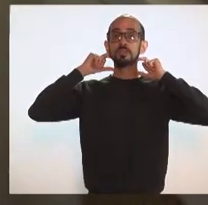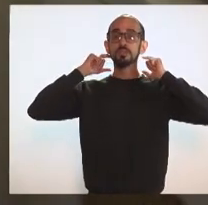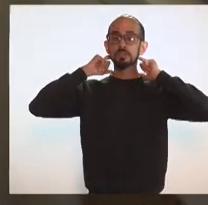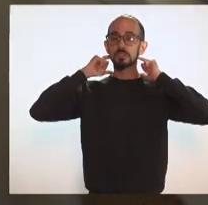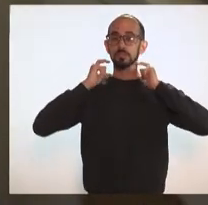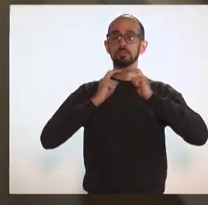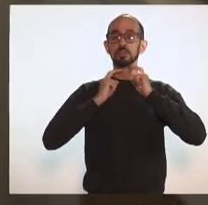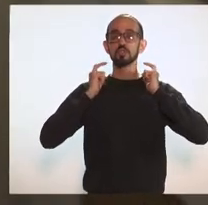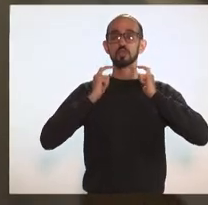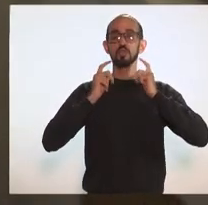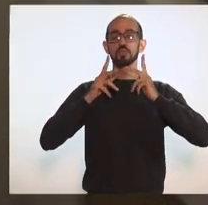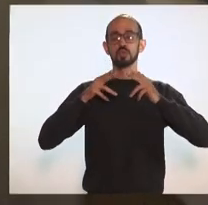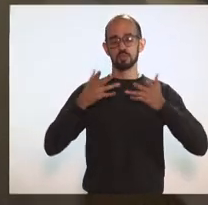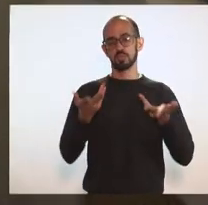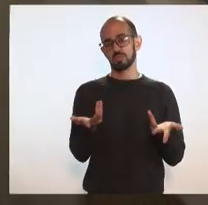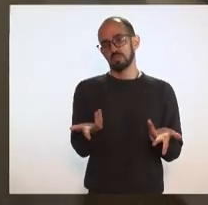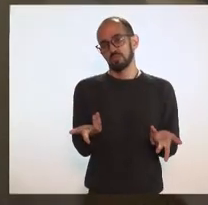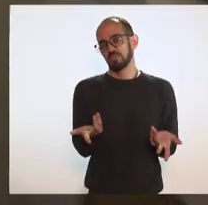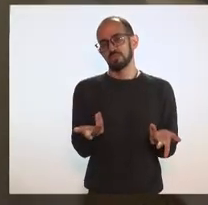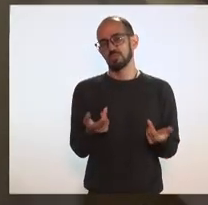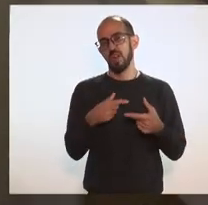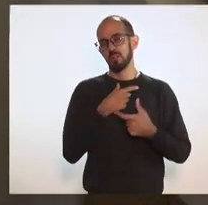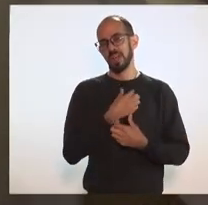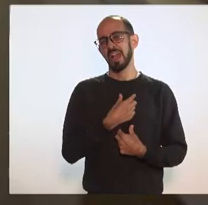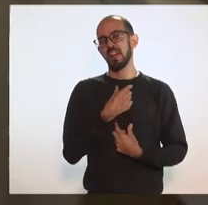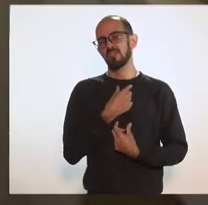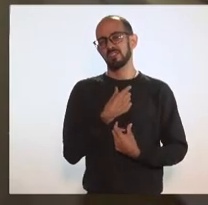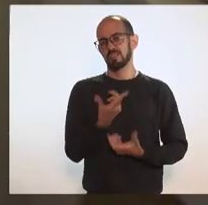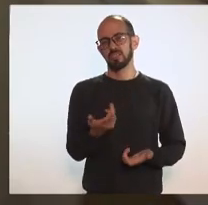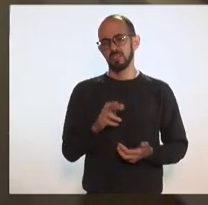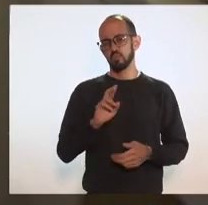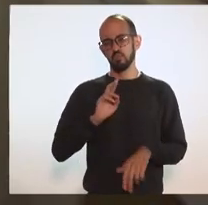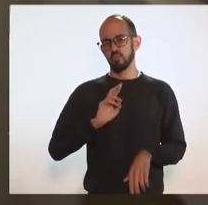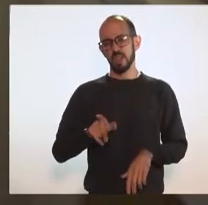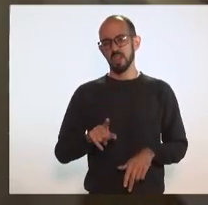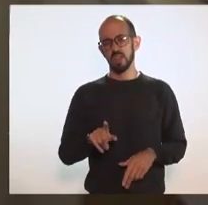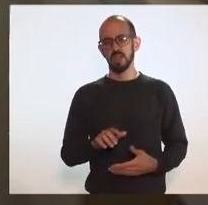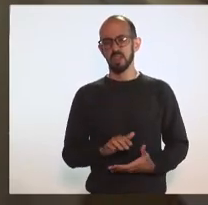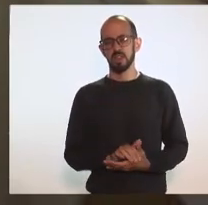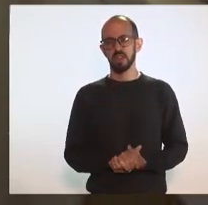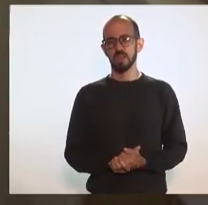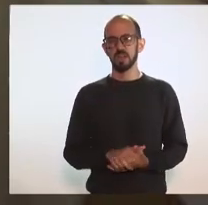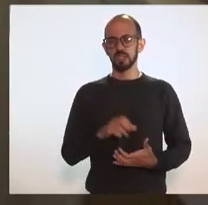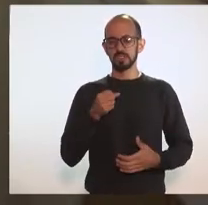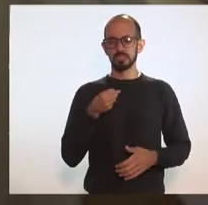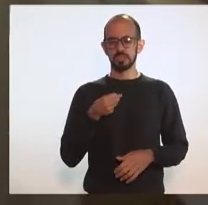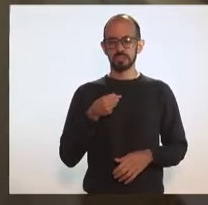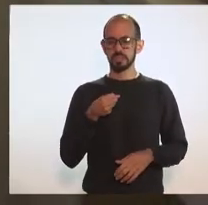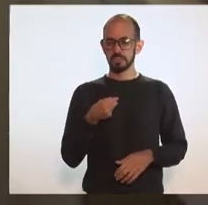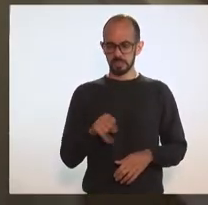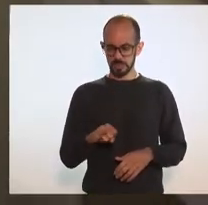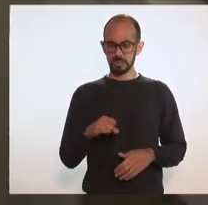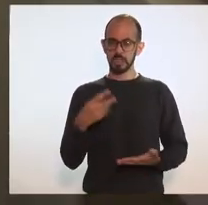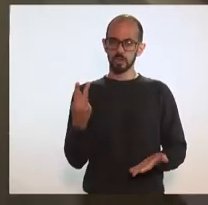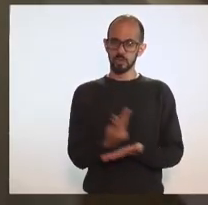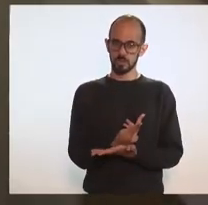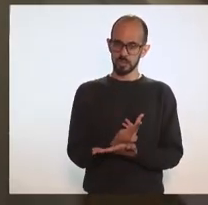de adoro e se vou para o tem não tem escape